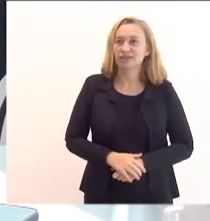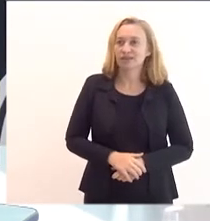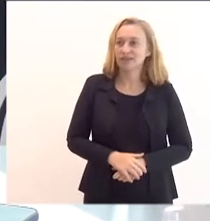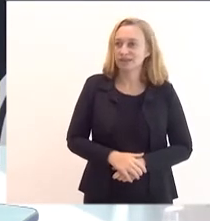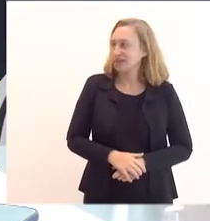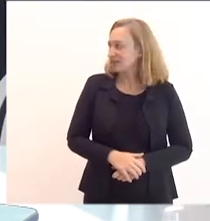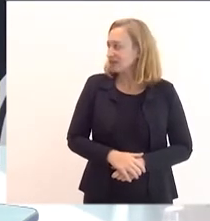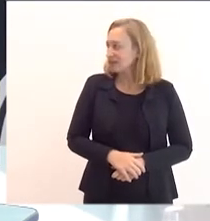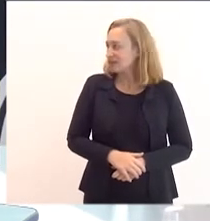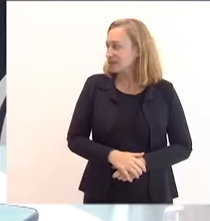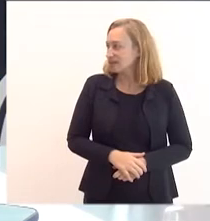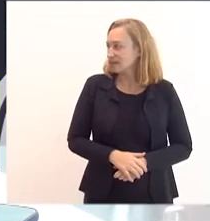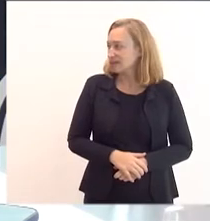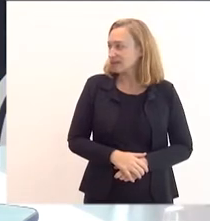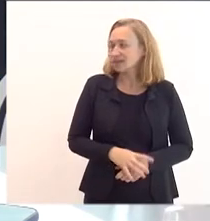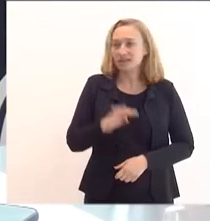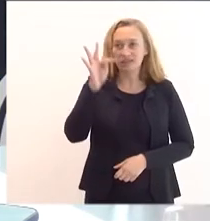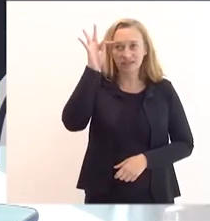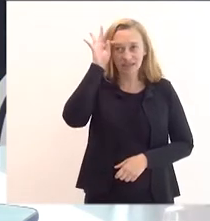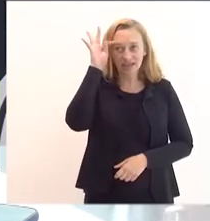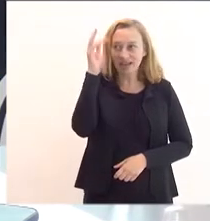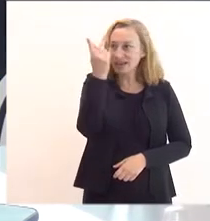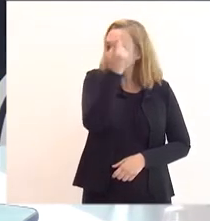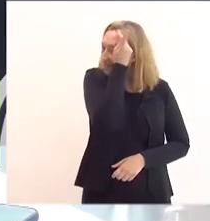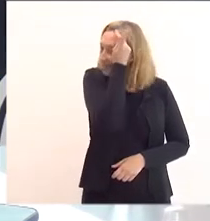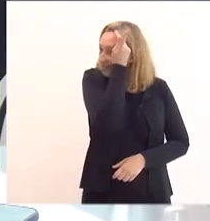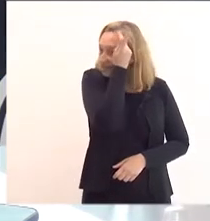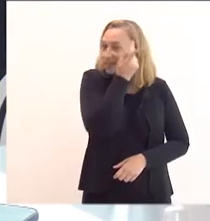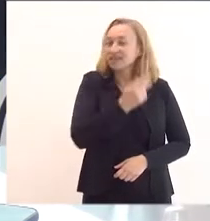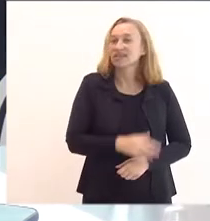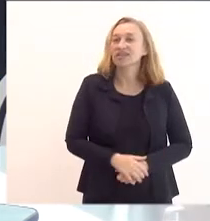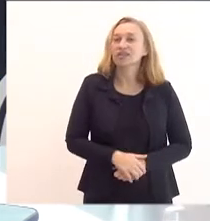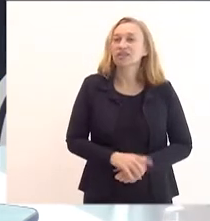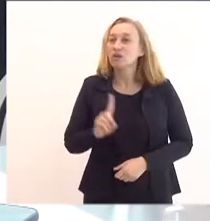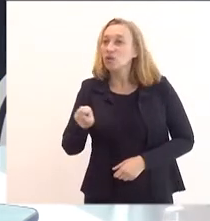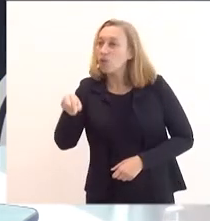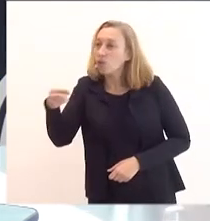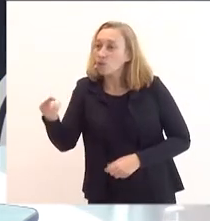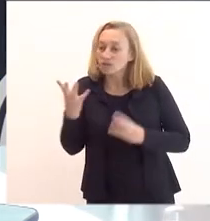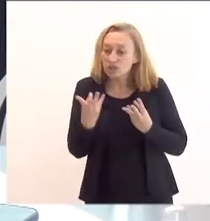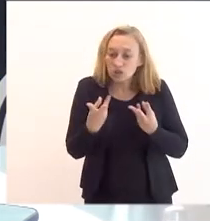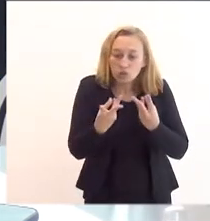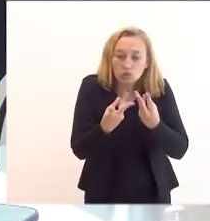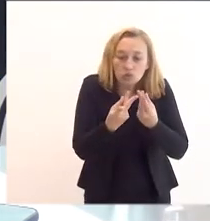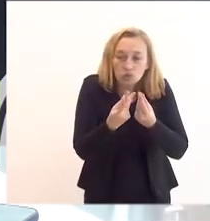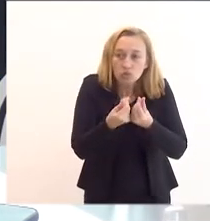Tem uma segunda substância que eu esqueci o nome. Com essa outra substância.